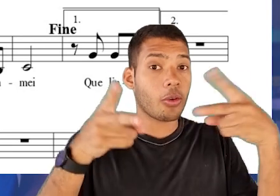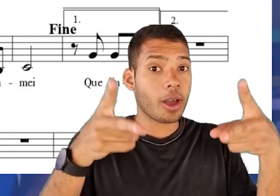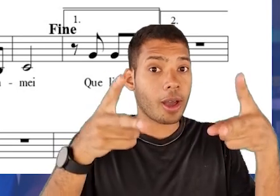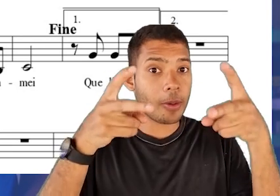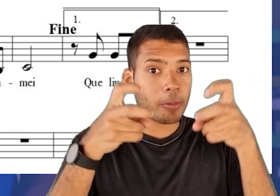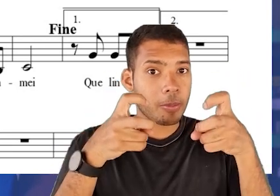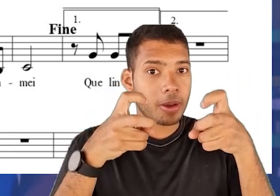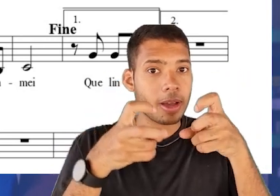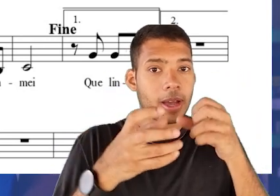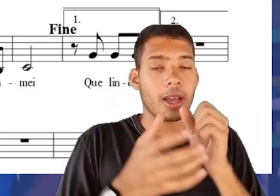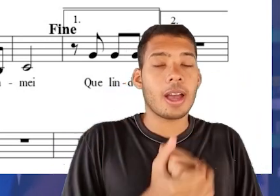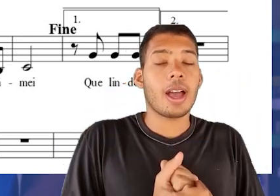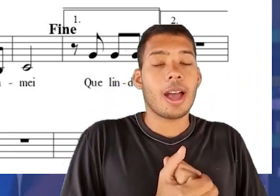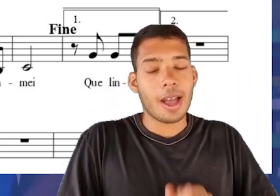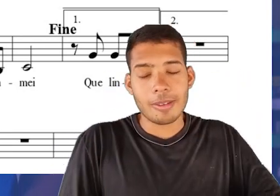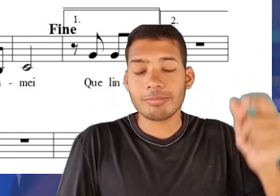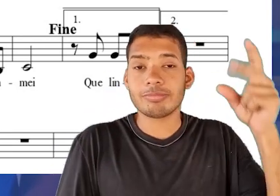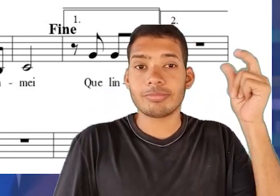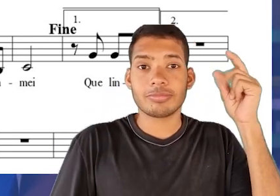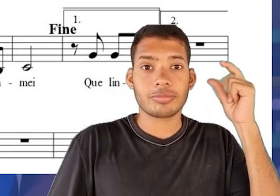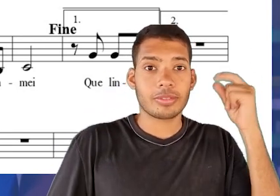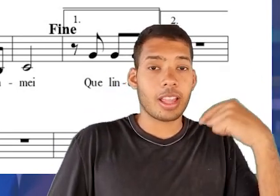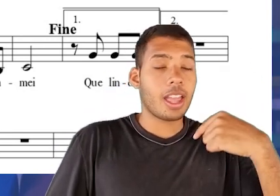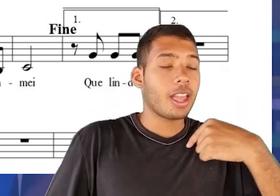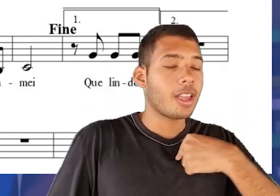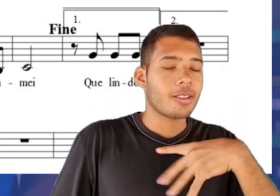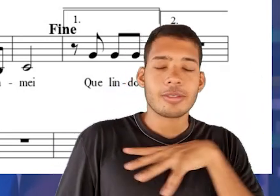Se eu reparasse há mais tempo,